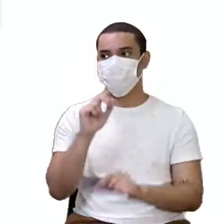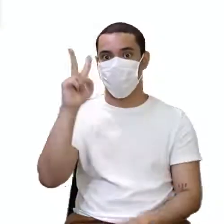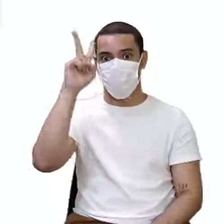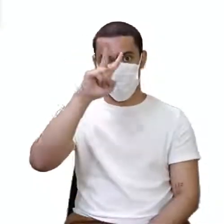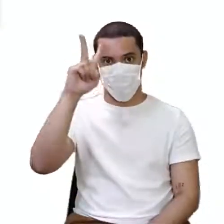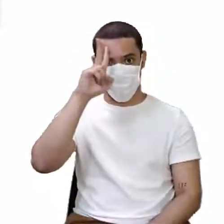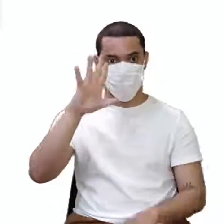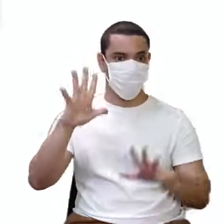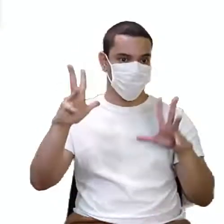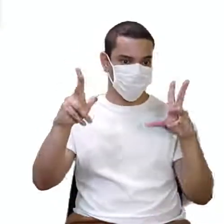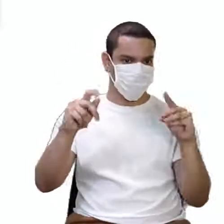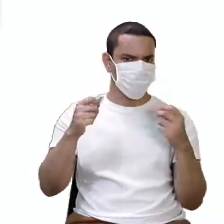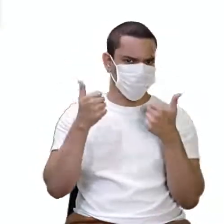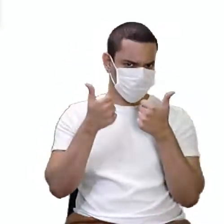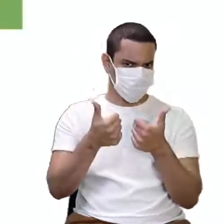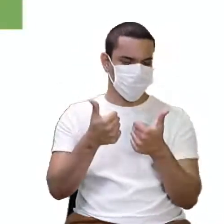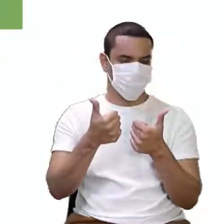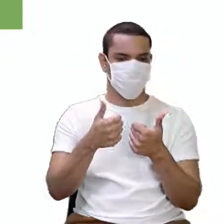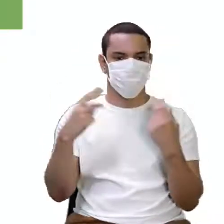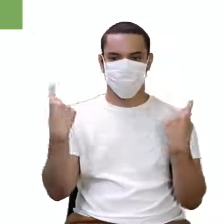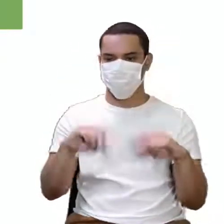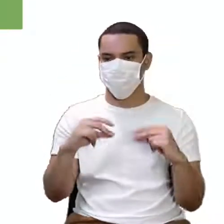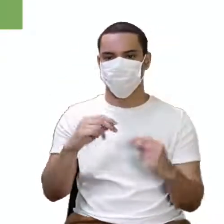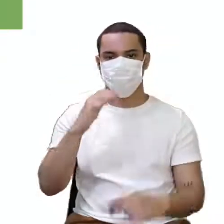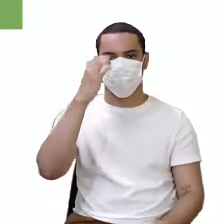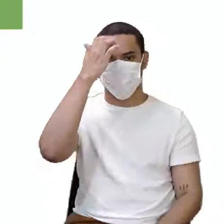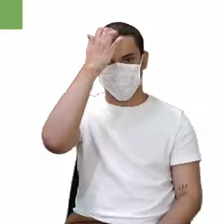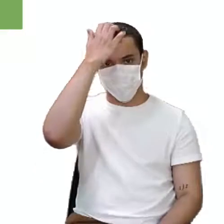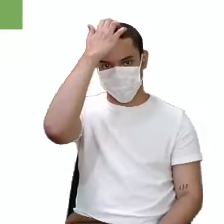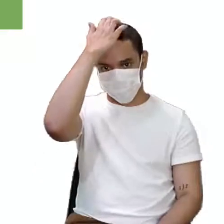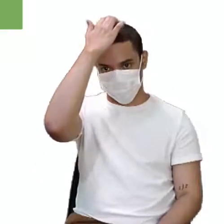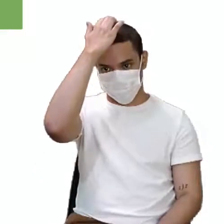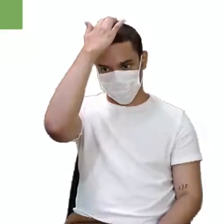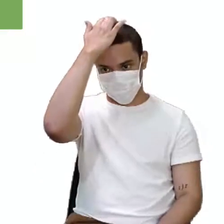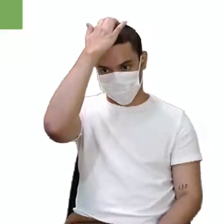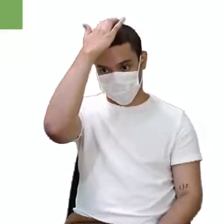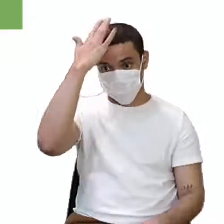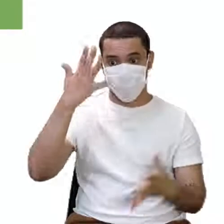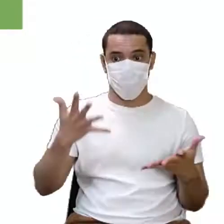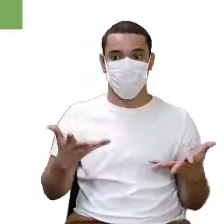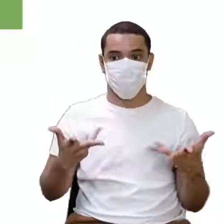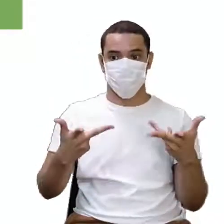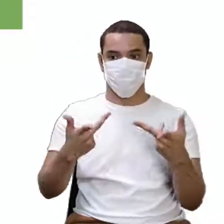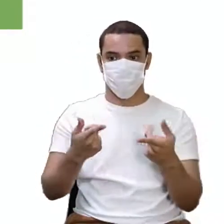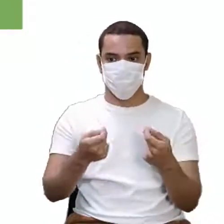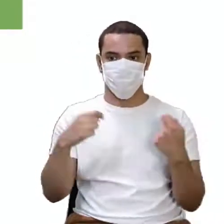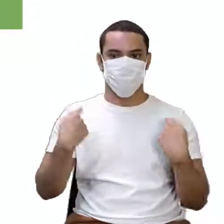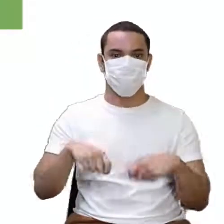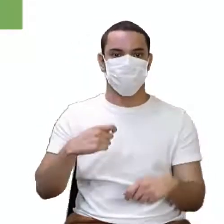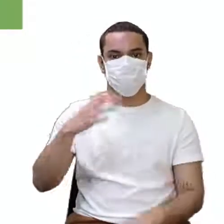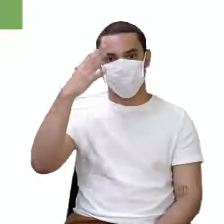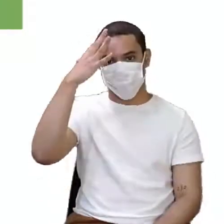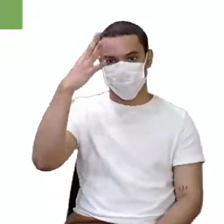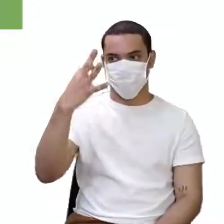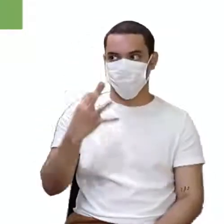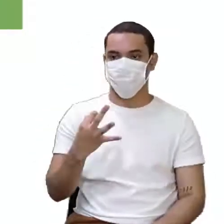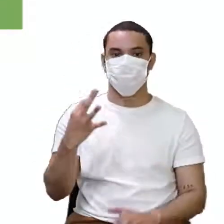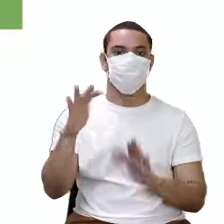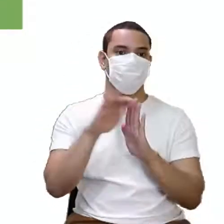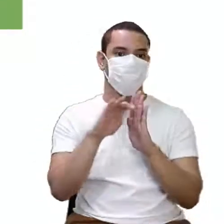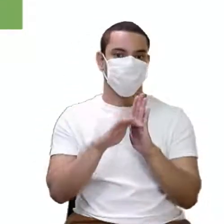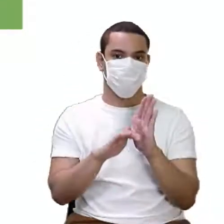lembrar de todas elas. Perfeito? Então vamos lá? Habilidades dessa aula, nós vamos ter que compreender os fatores